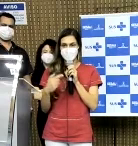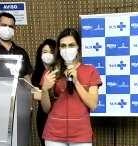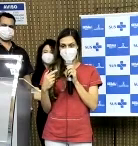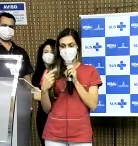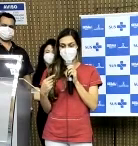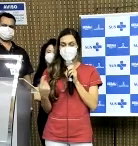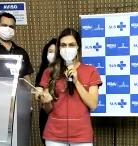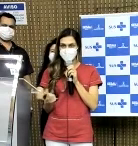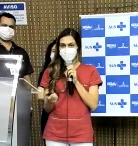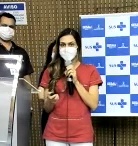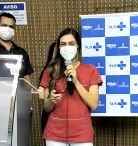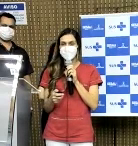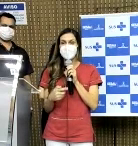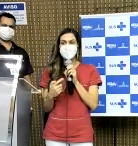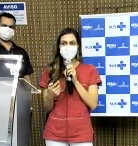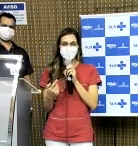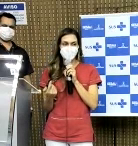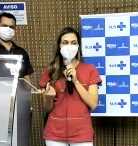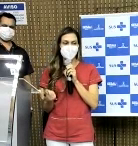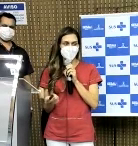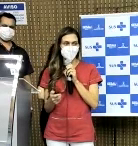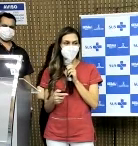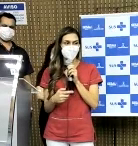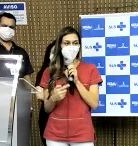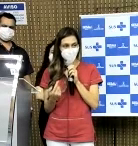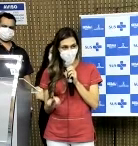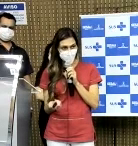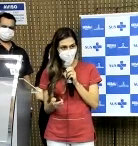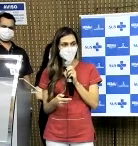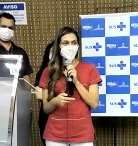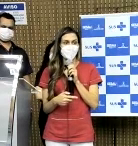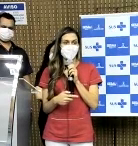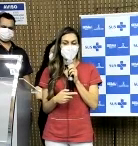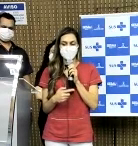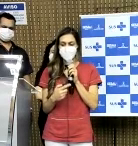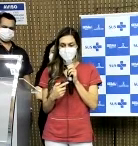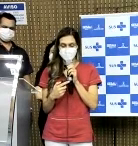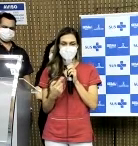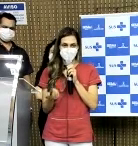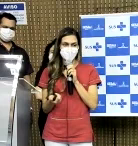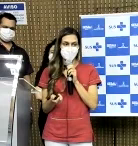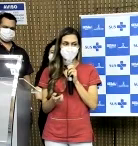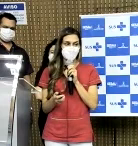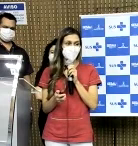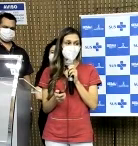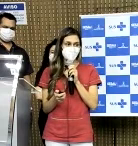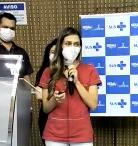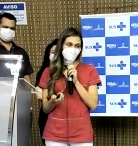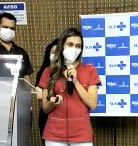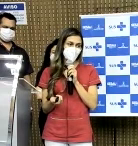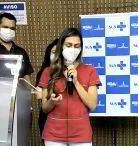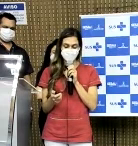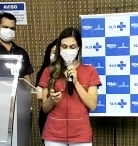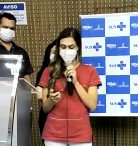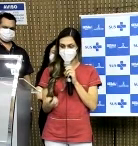procedimentos e consultas. Então, muitas coisas se perdem, acabam sendo feitas em números exponenciais e não são